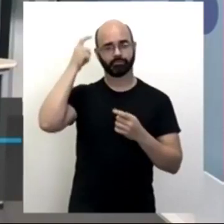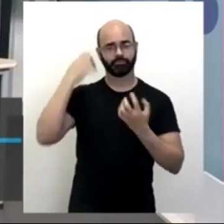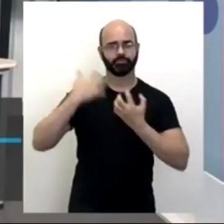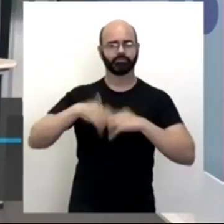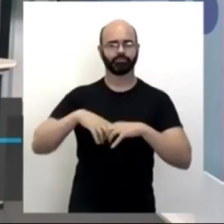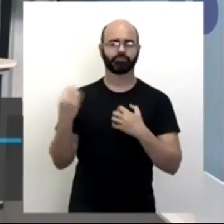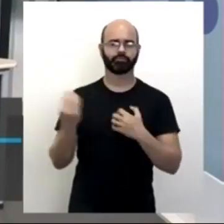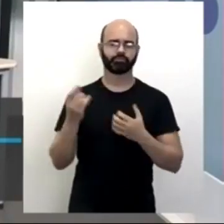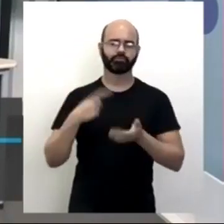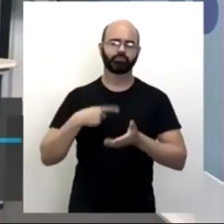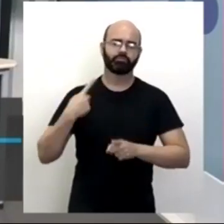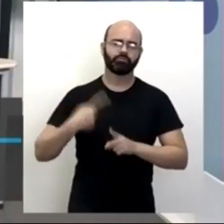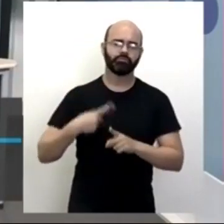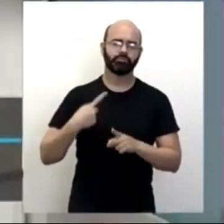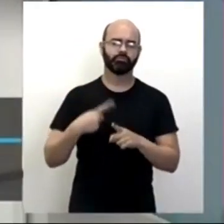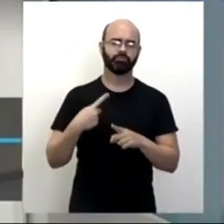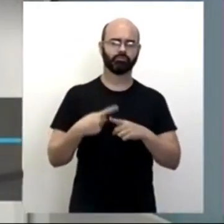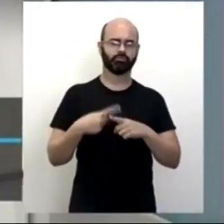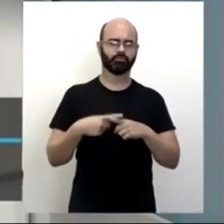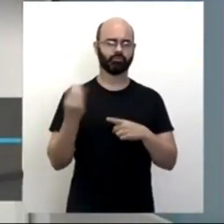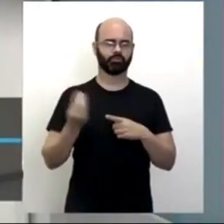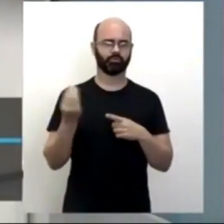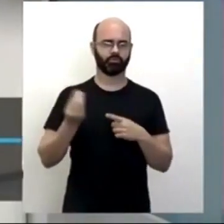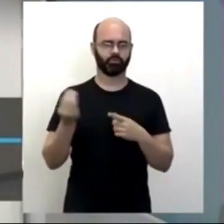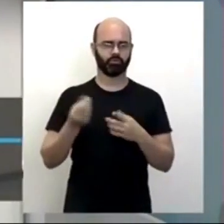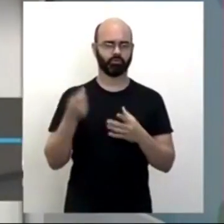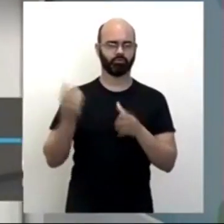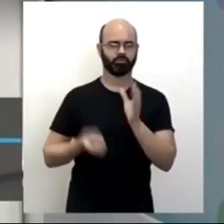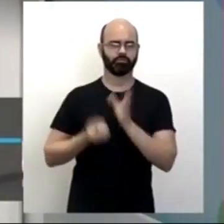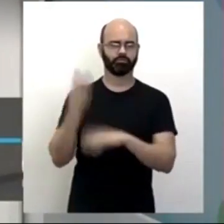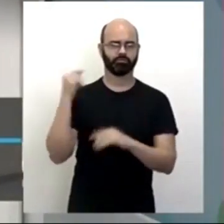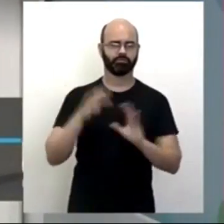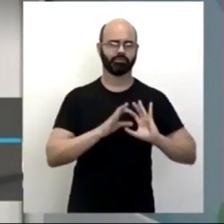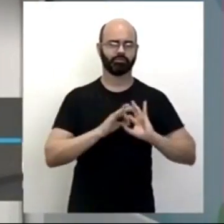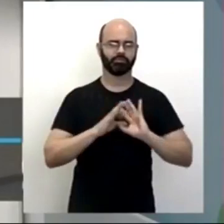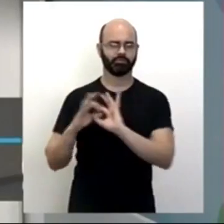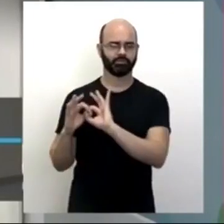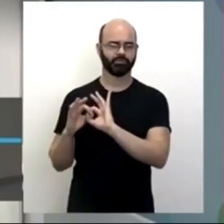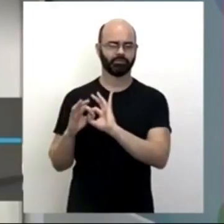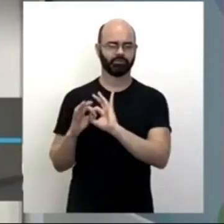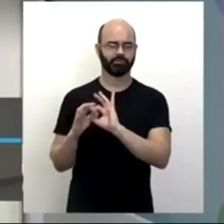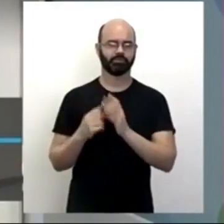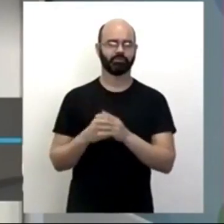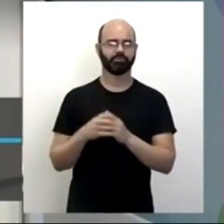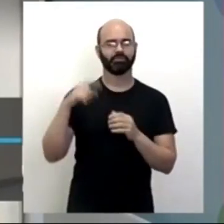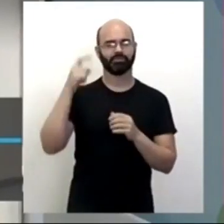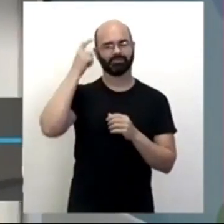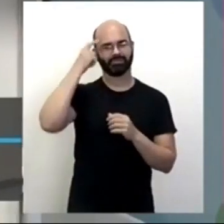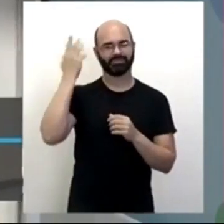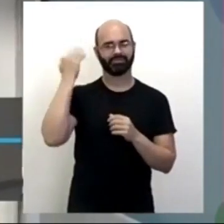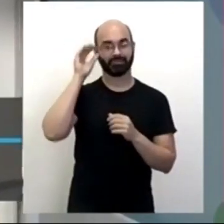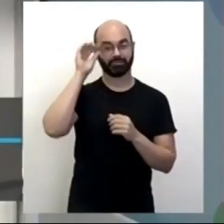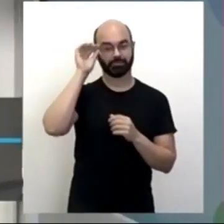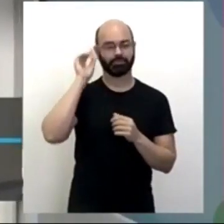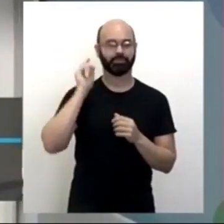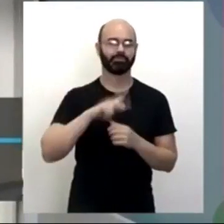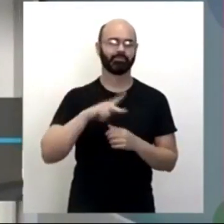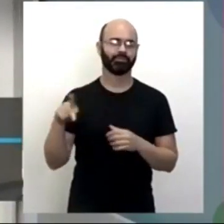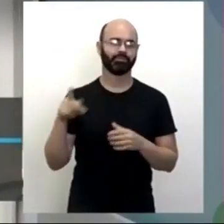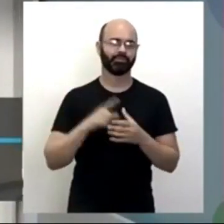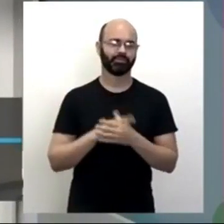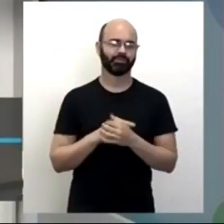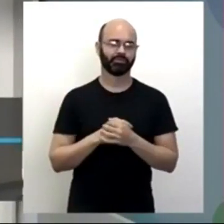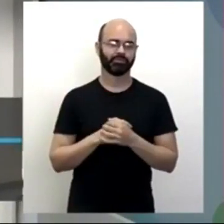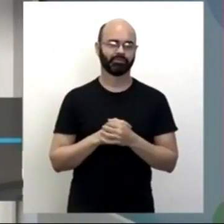o porquê, né, que o socialismo ele surge nesse contexto que o professor Guerreiro, eu gosto de chamar assim, né, do